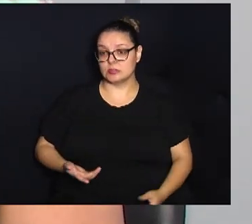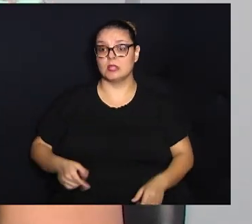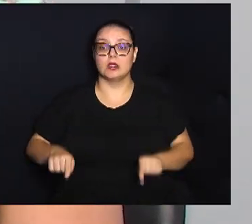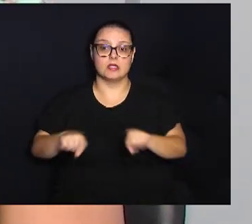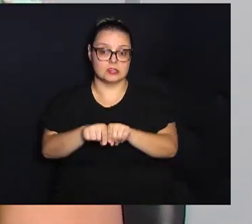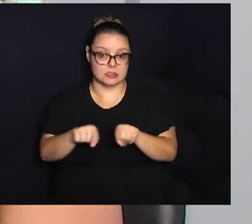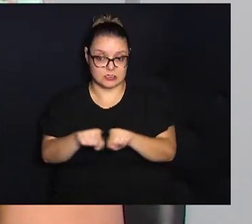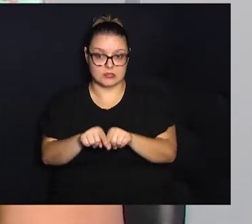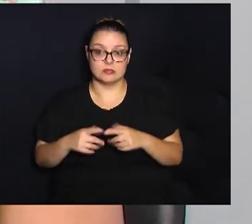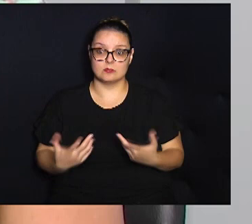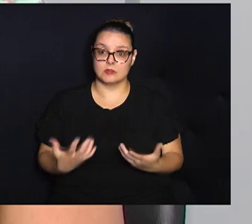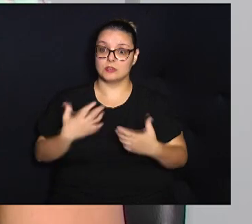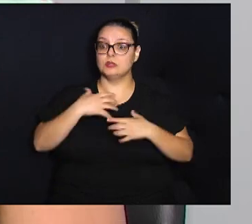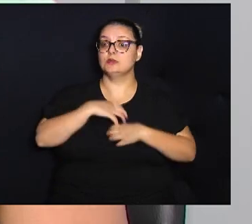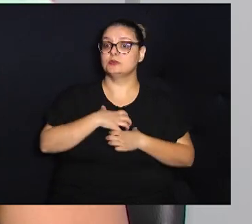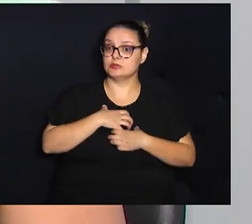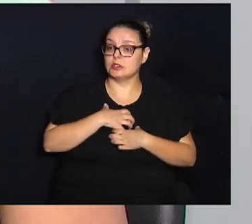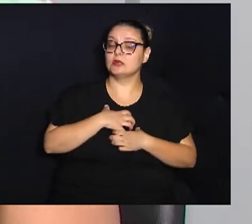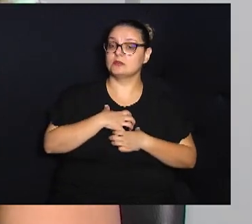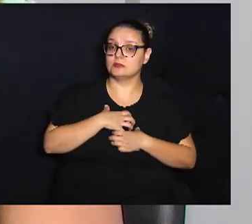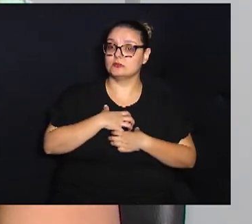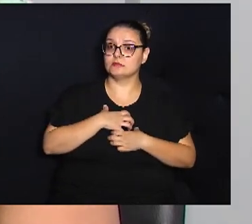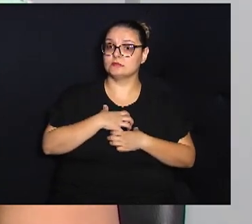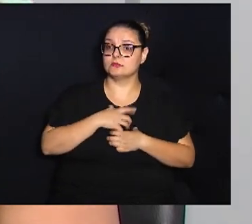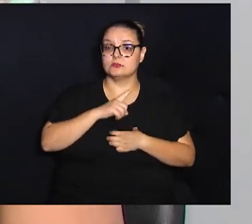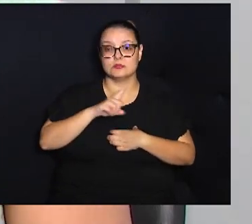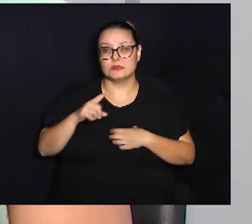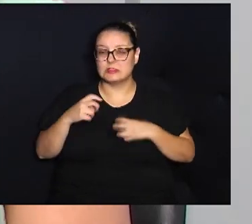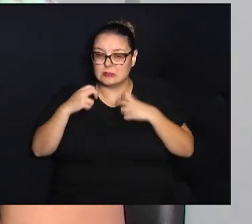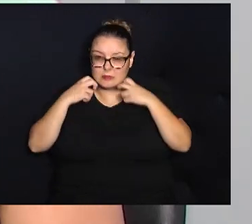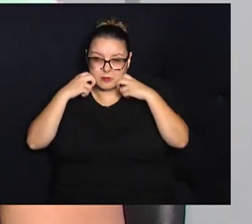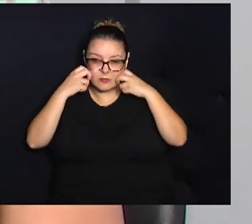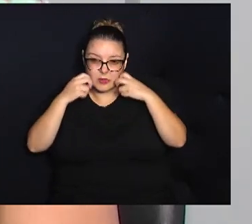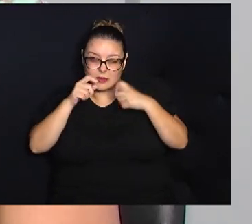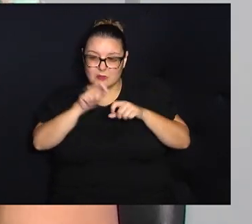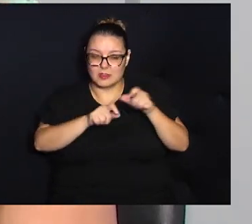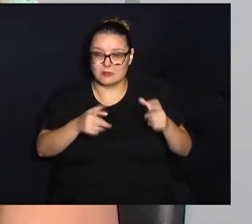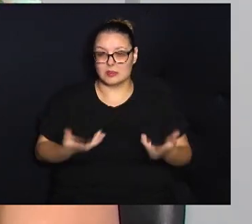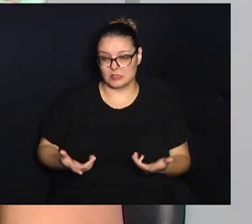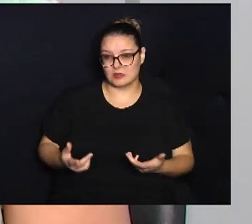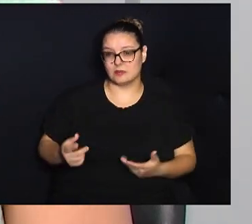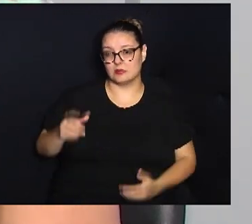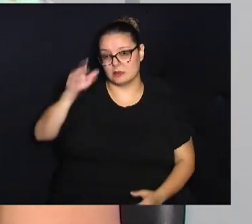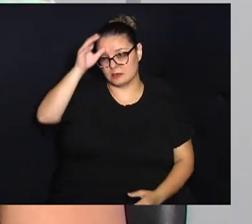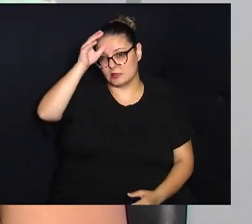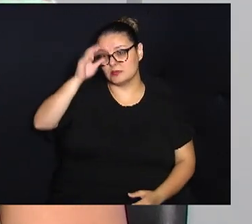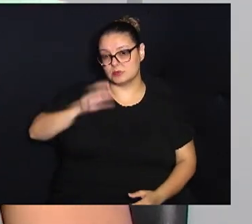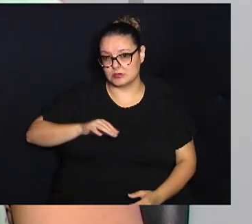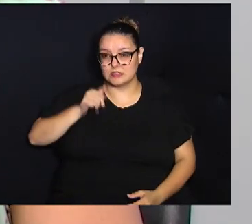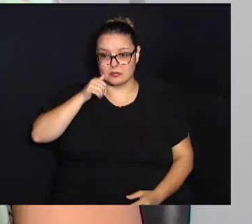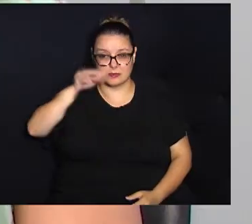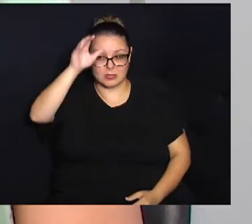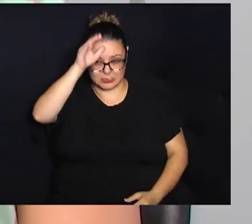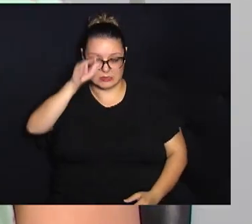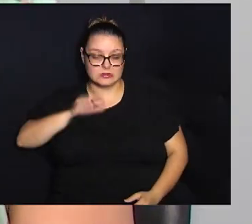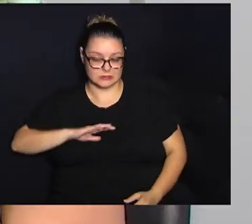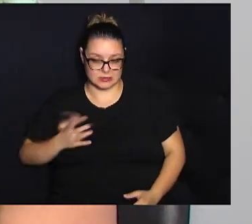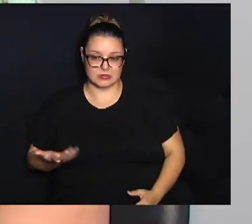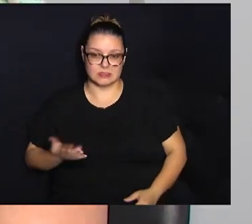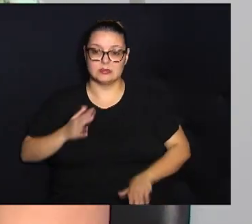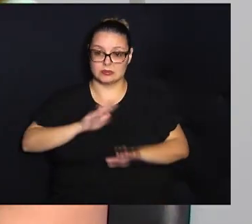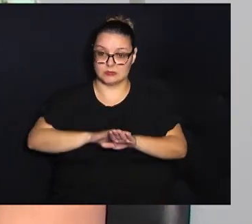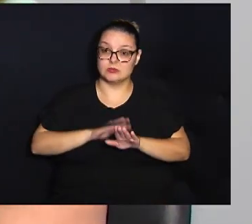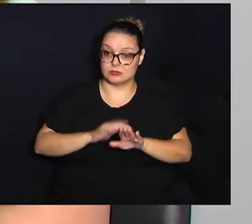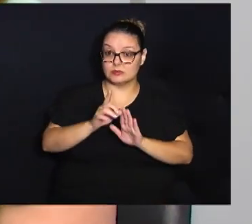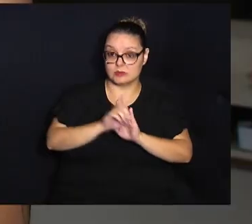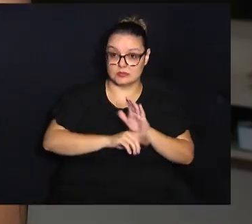forma de não constrangimento, né, para esse eleitor e essa eleitora que está exercendo o